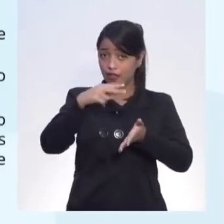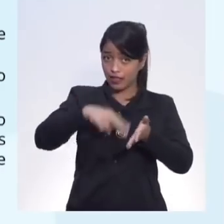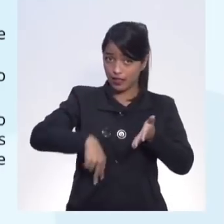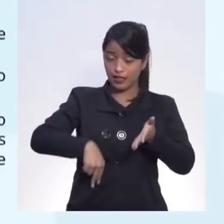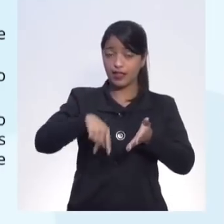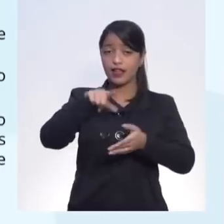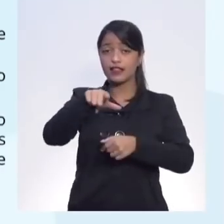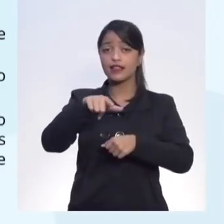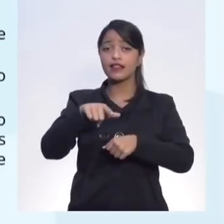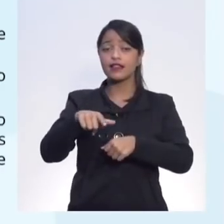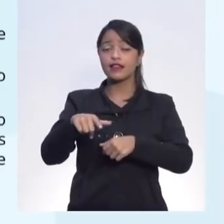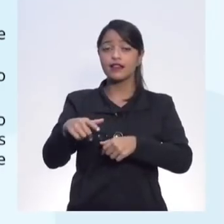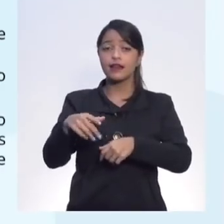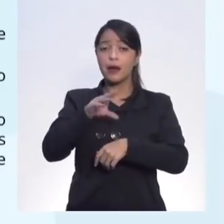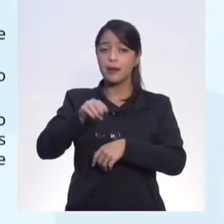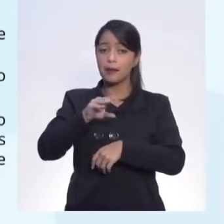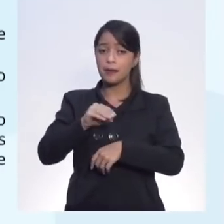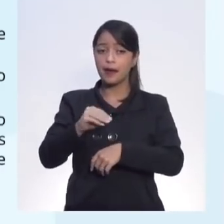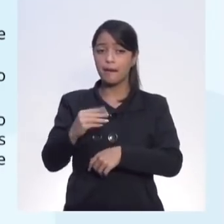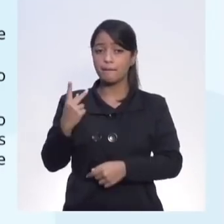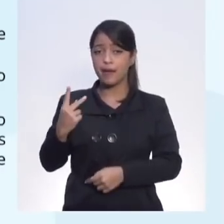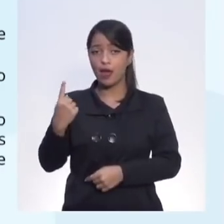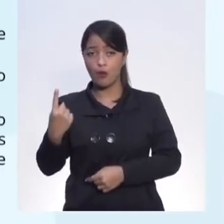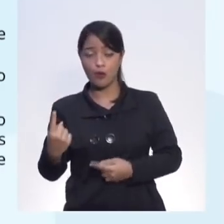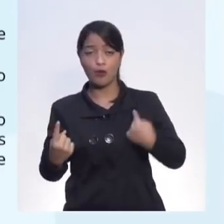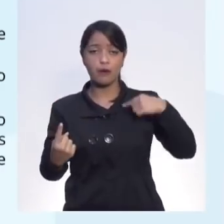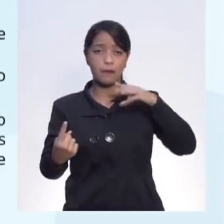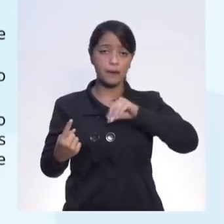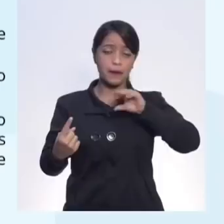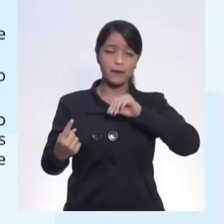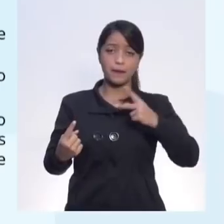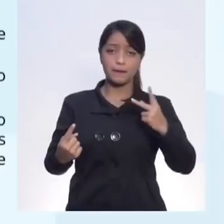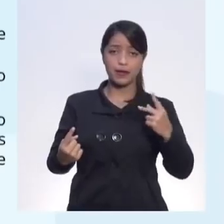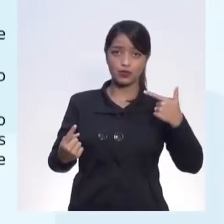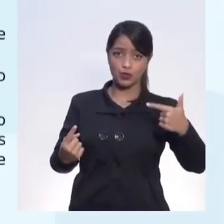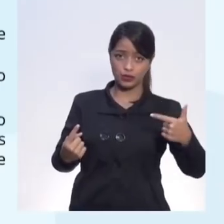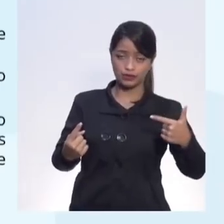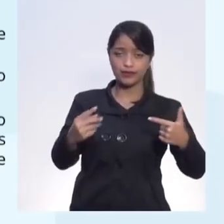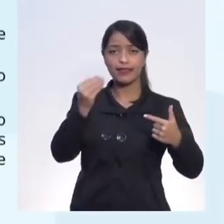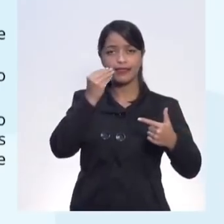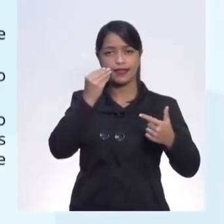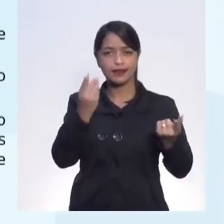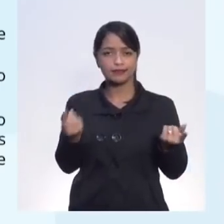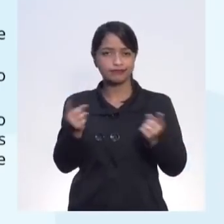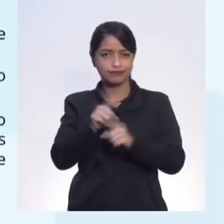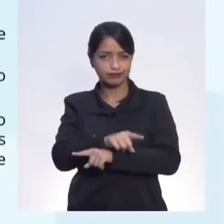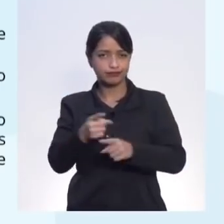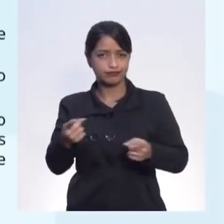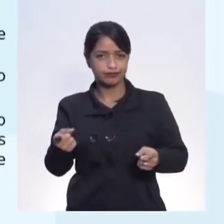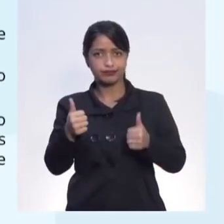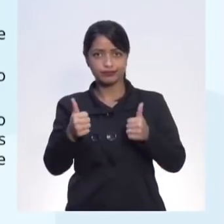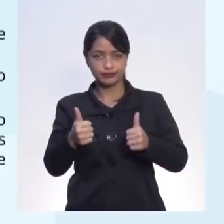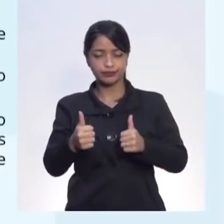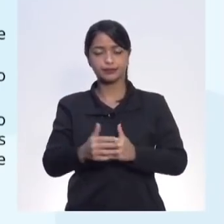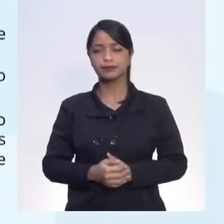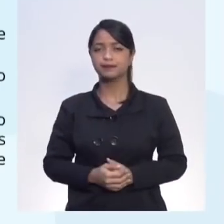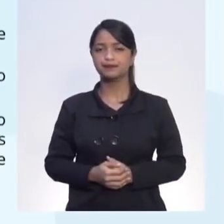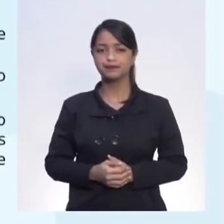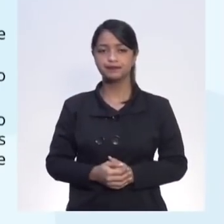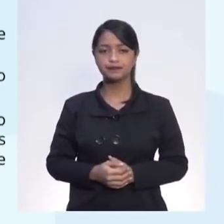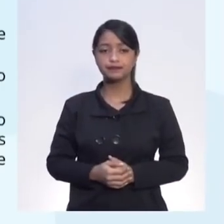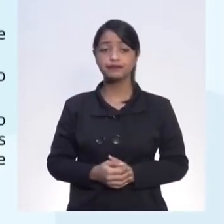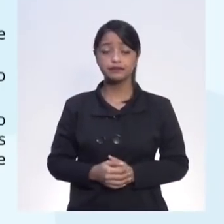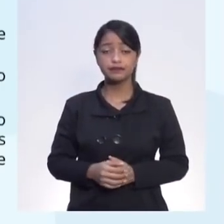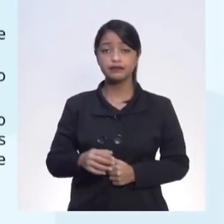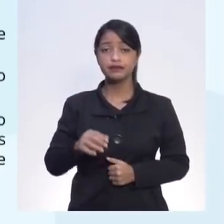1, aí o peregrino 2, e a gente vai tentando inverter, porque certinho não fica, porque não temos todos os personagens, certo? Então, vamos lá. A